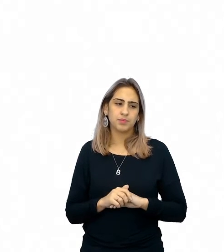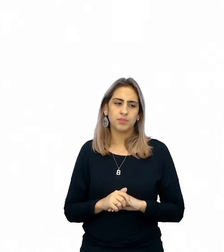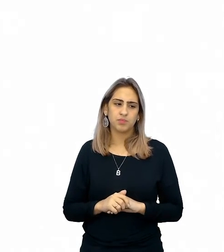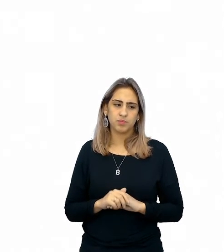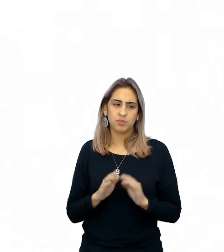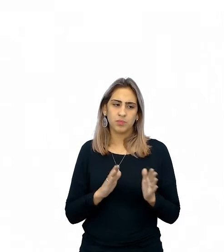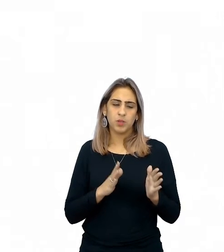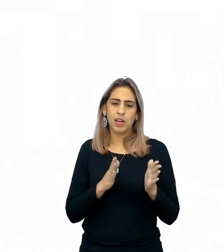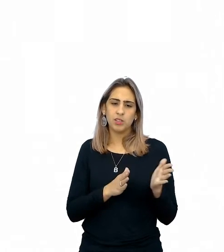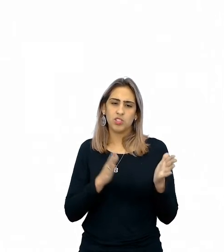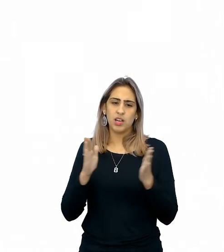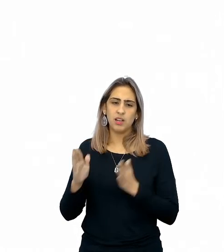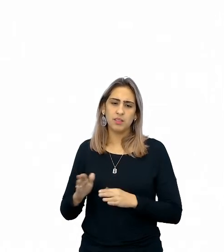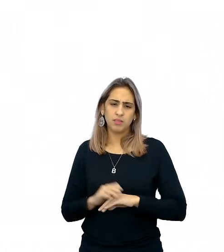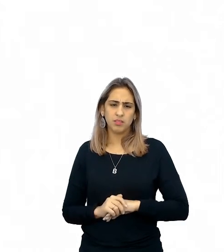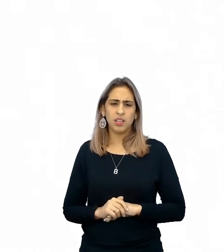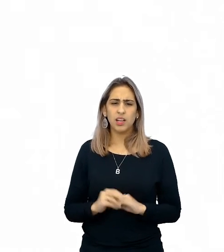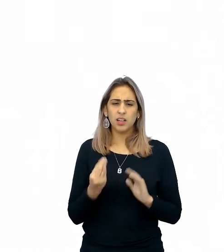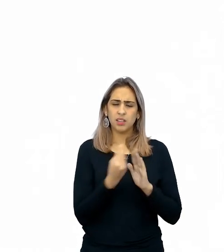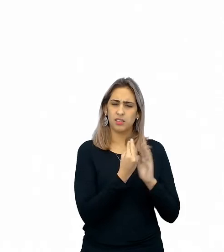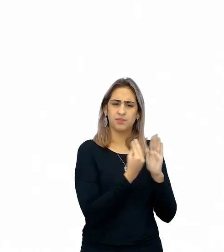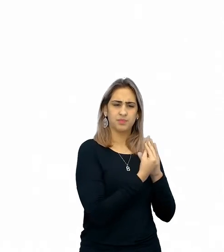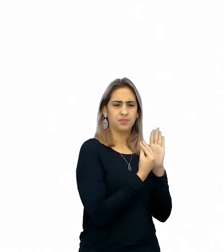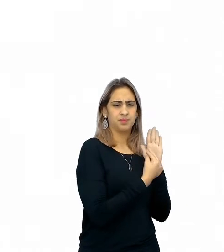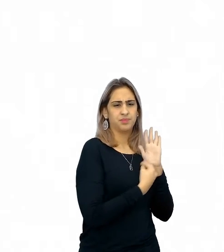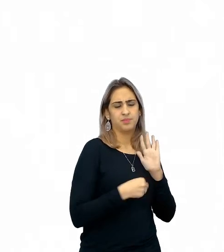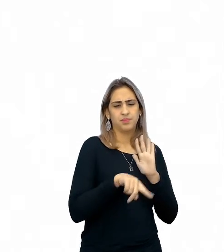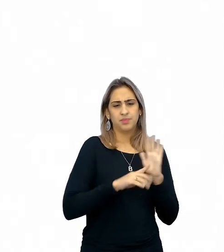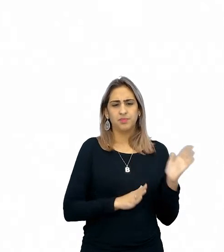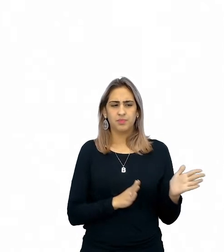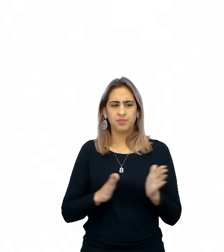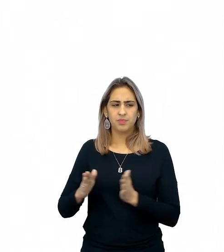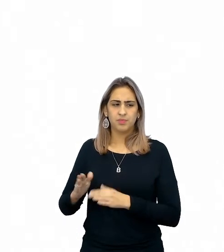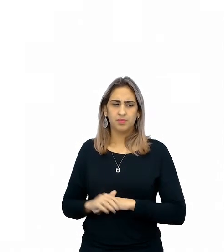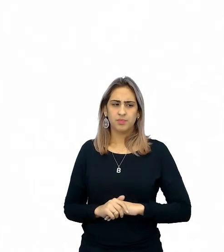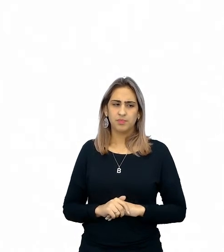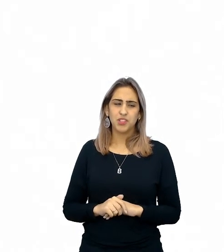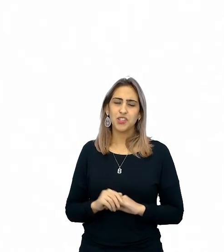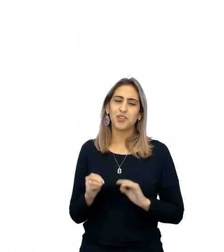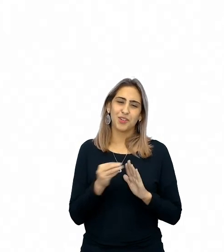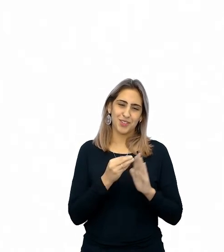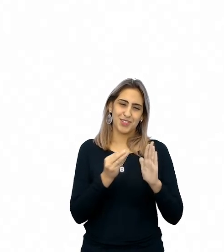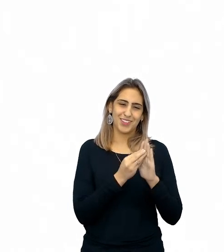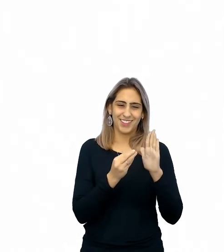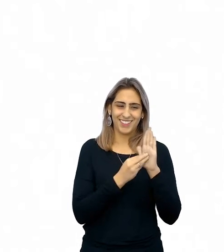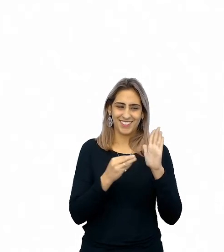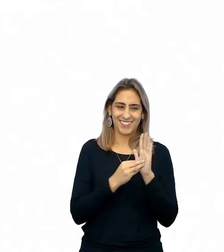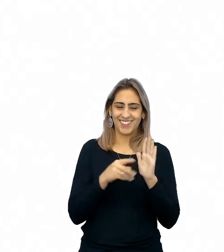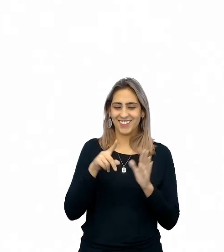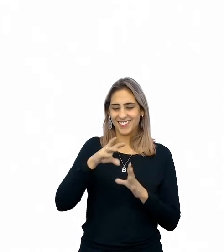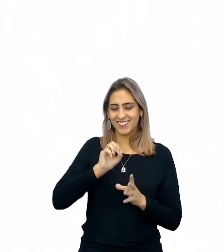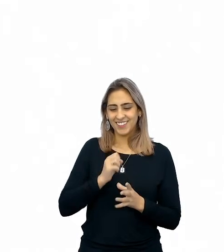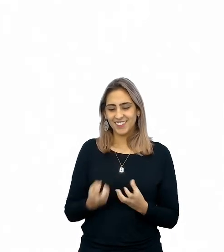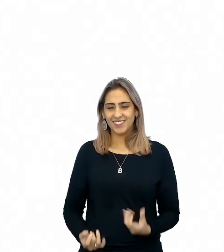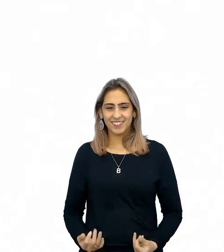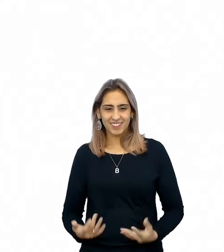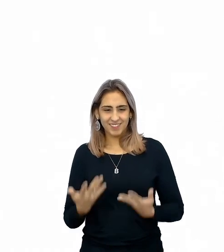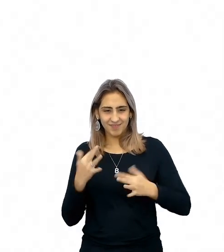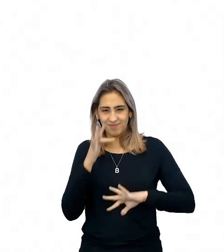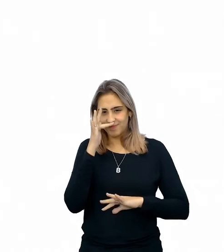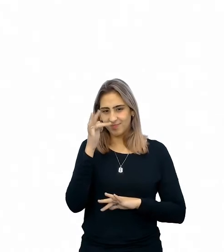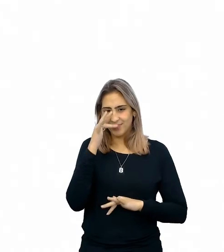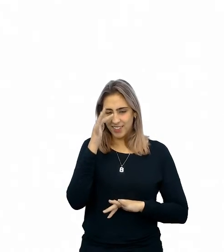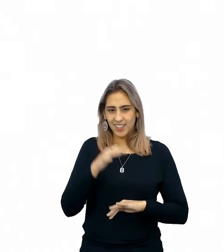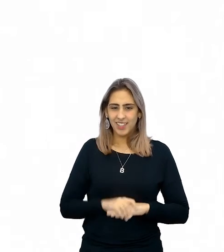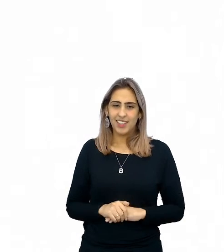Na plantação de brócolis, ele gastará 22 metros, na de cenoura, 24. Perdão, na plantação de alface, 28, na